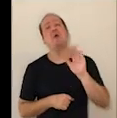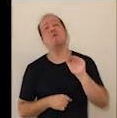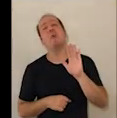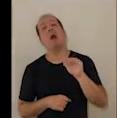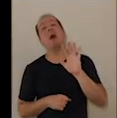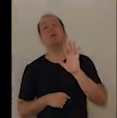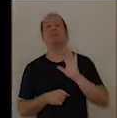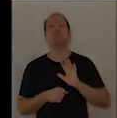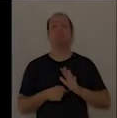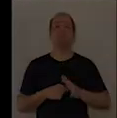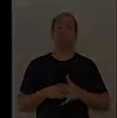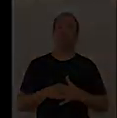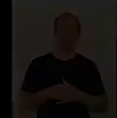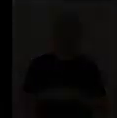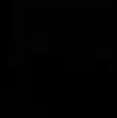revoar.